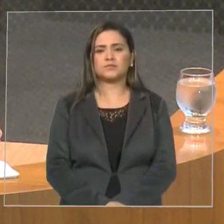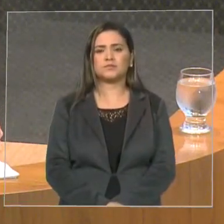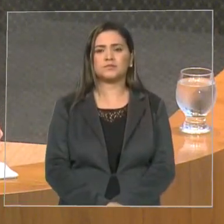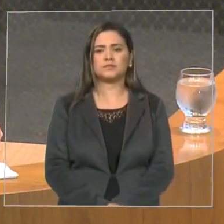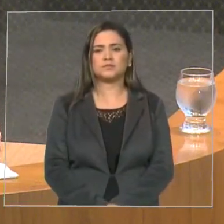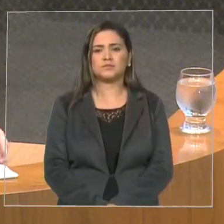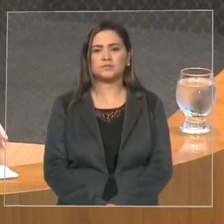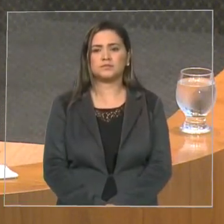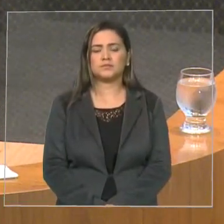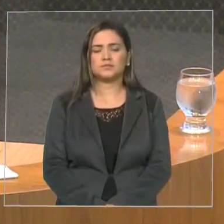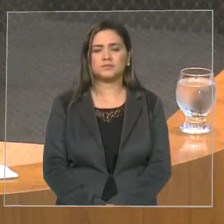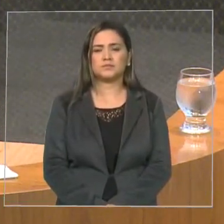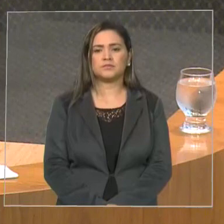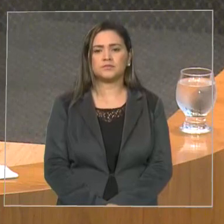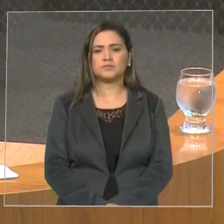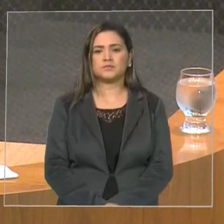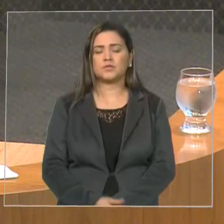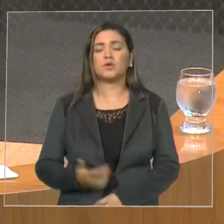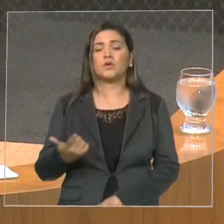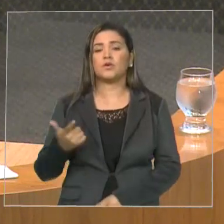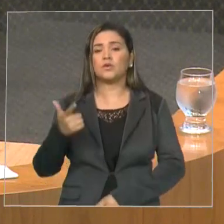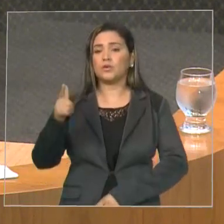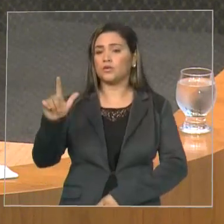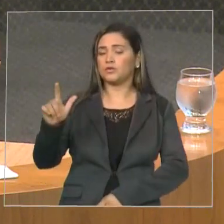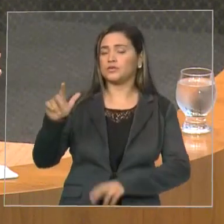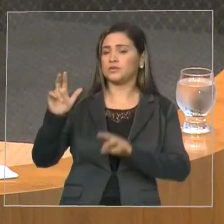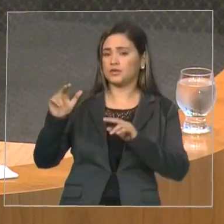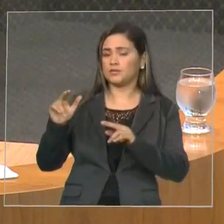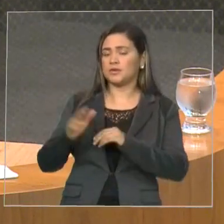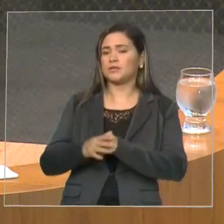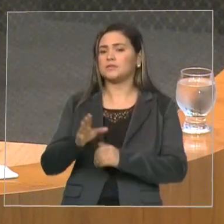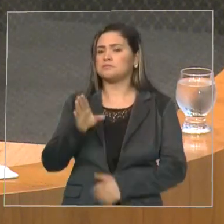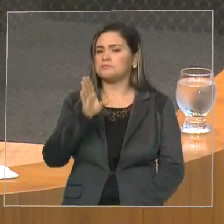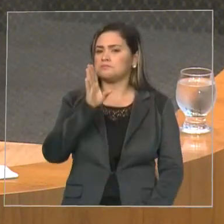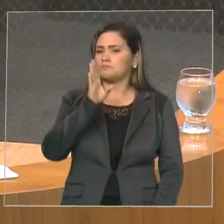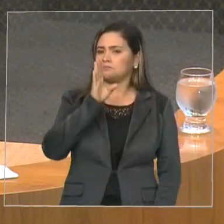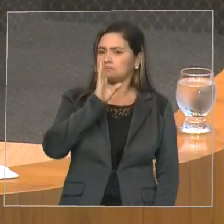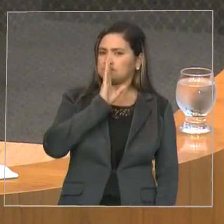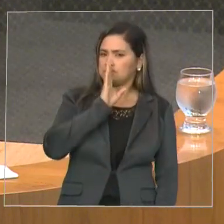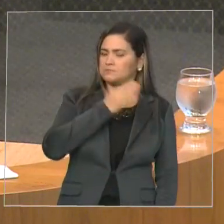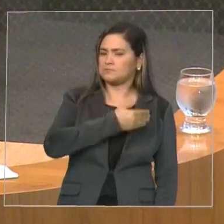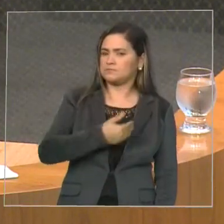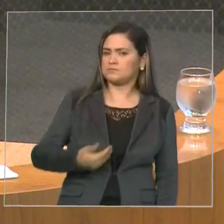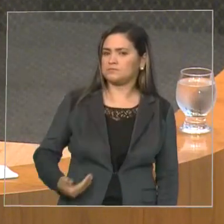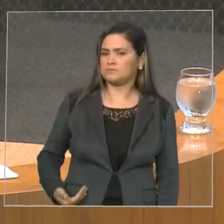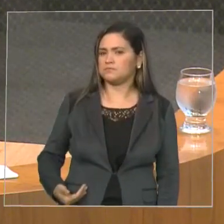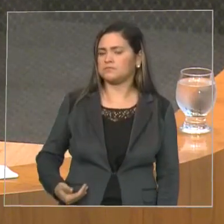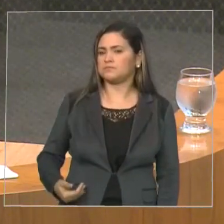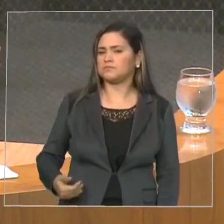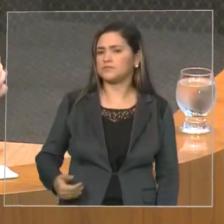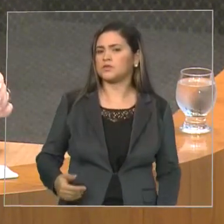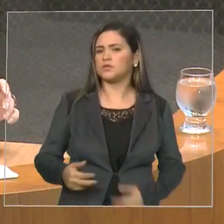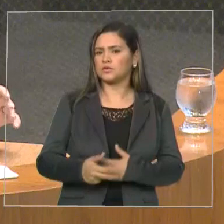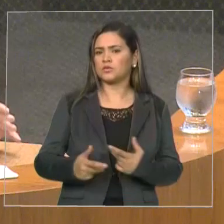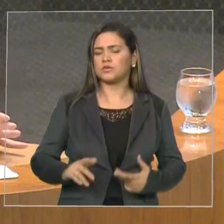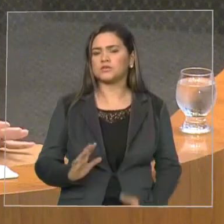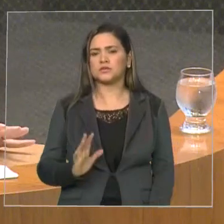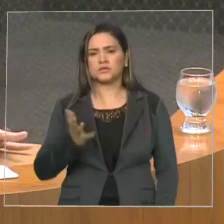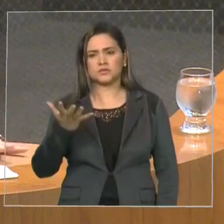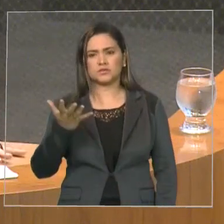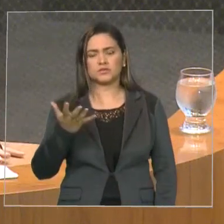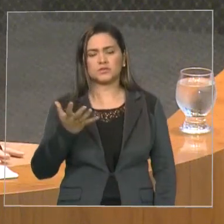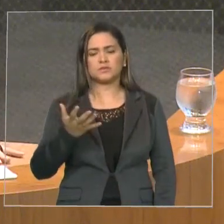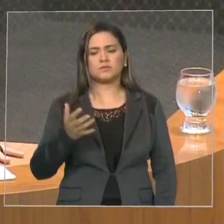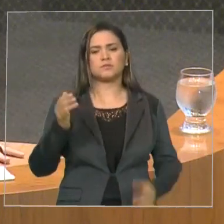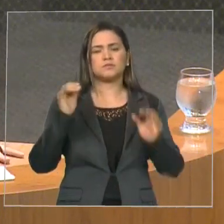Outro caso que eu queria chamar a atenção é sobre o silêncio do governador Flávio Dino sobre os escândalos recentes, deputado Wellington. Desde o escândalo